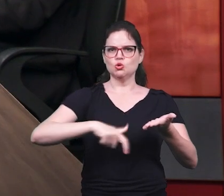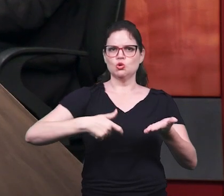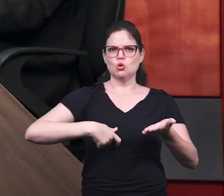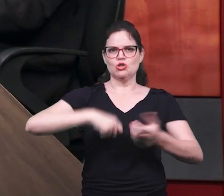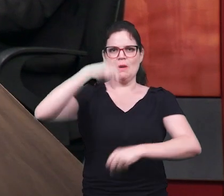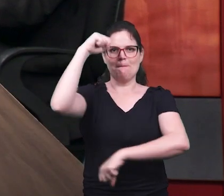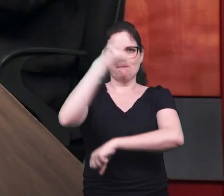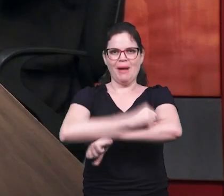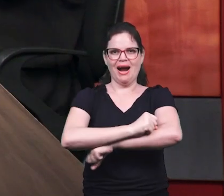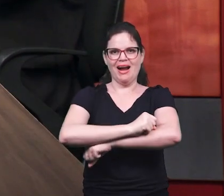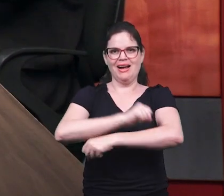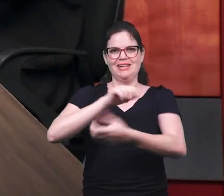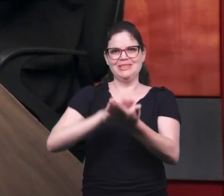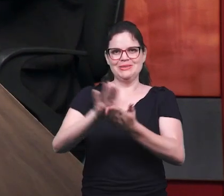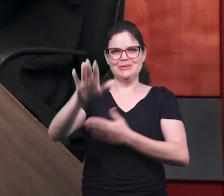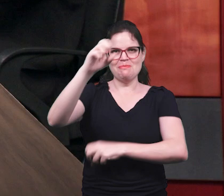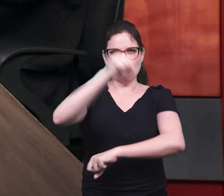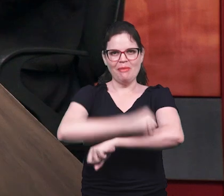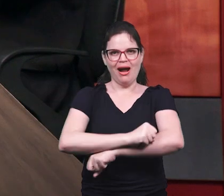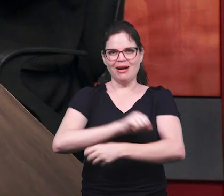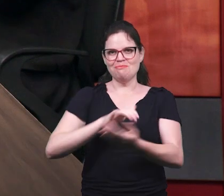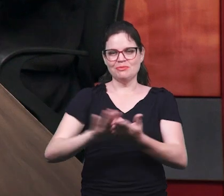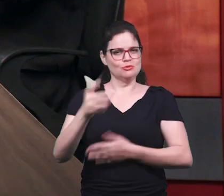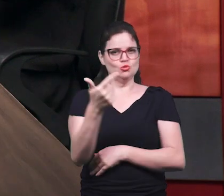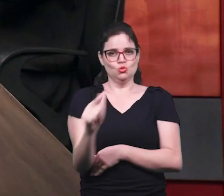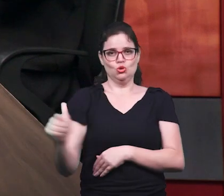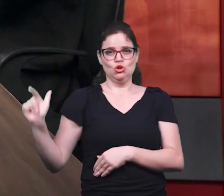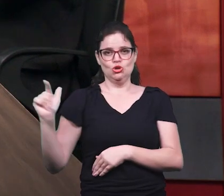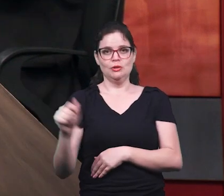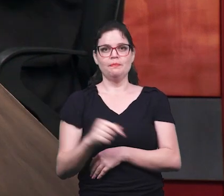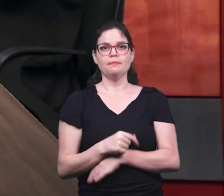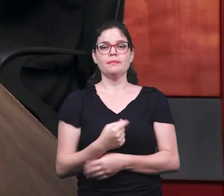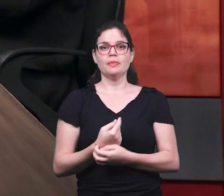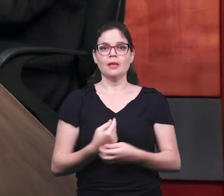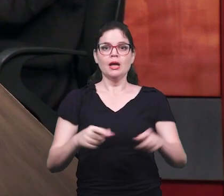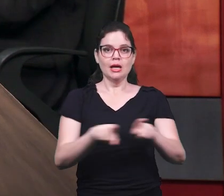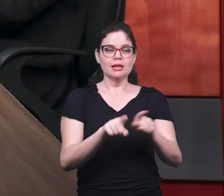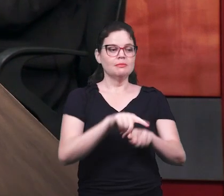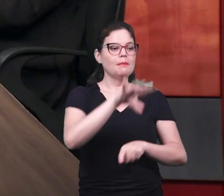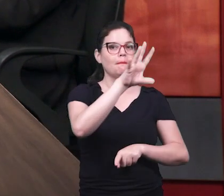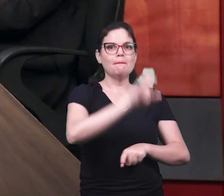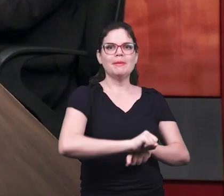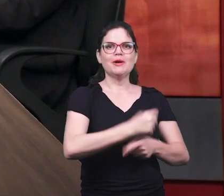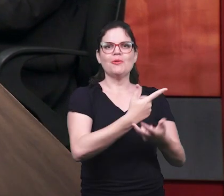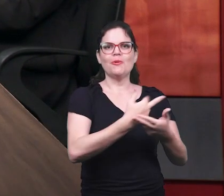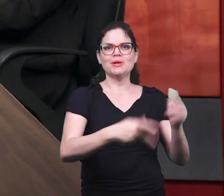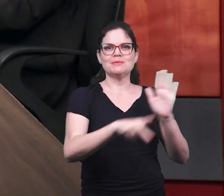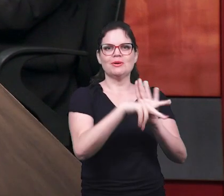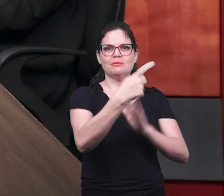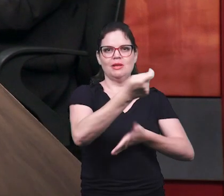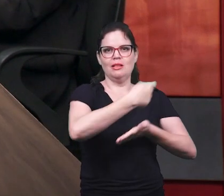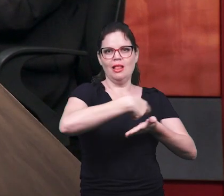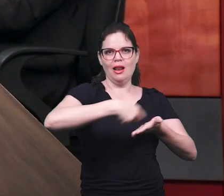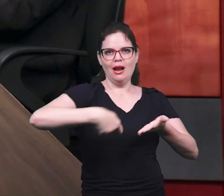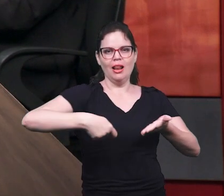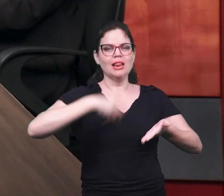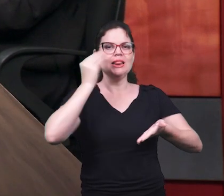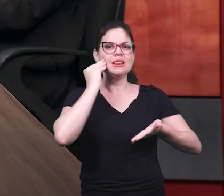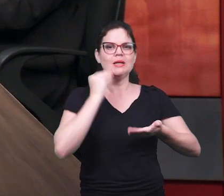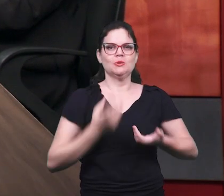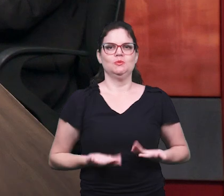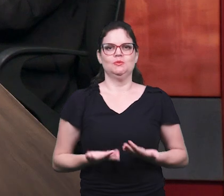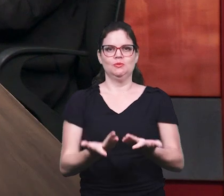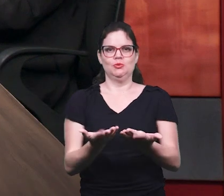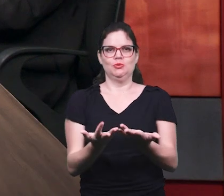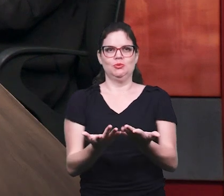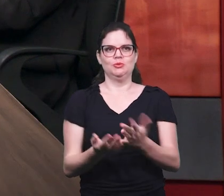veio lá no período de Lutero. Então, quando eles queimaram, eles tentaram queimar junto as cópias. Mas você reparou que esses pré-reformadores, quase